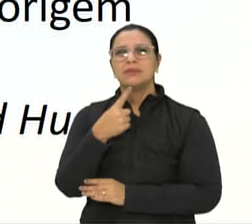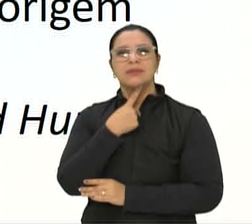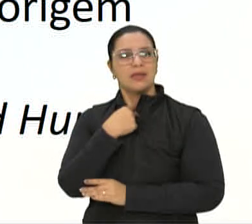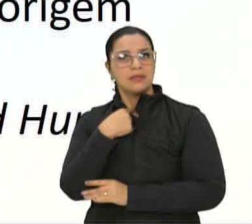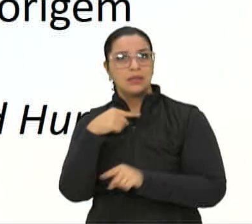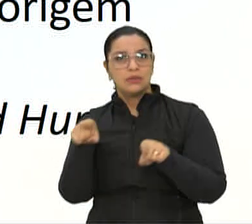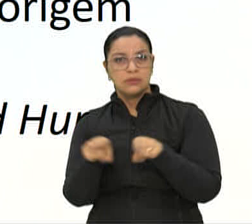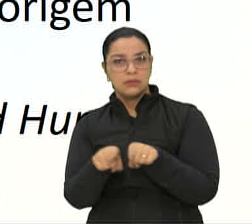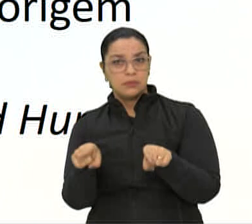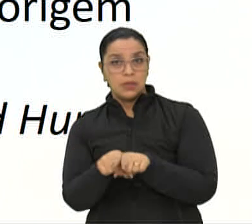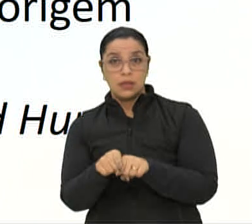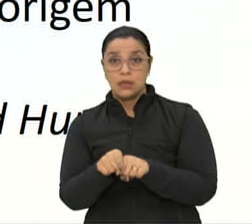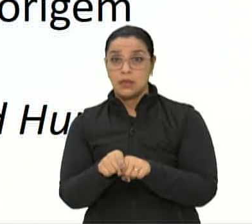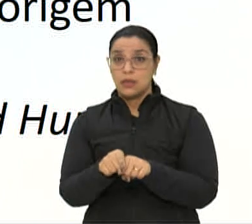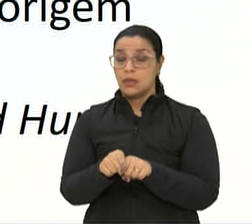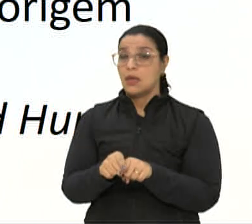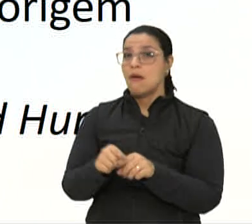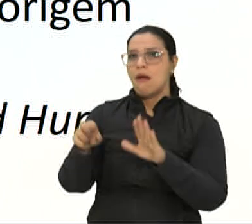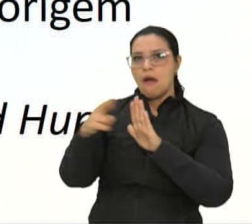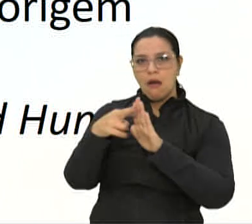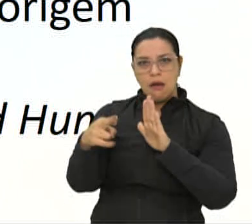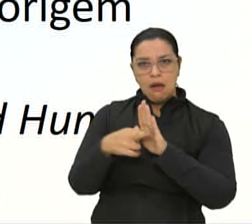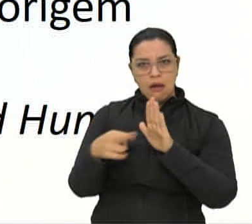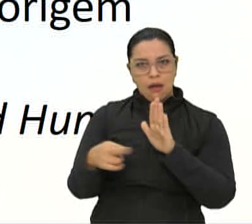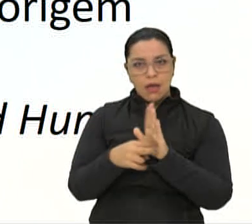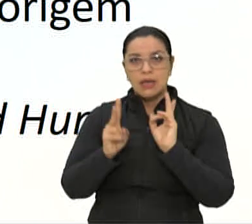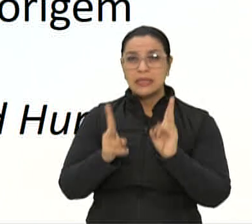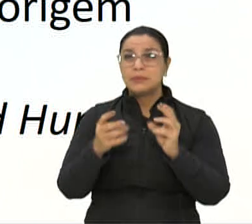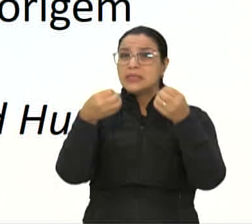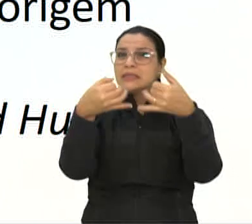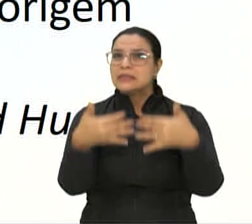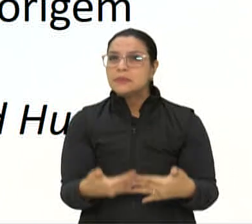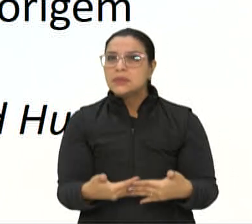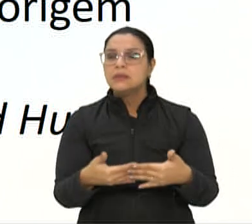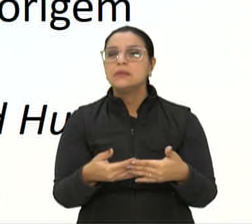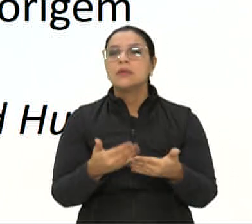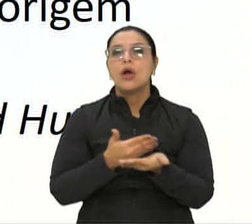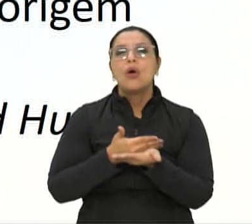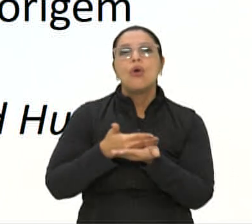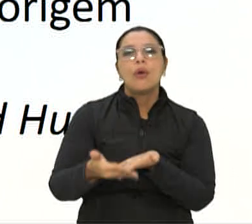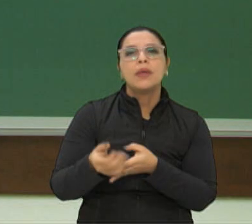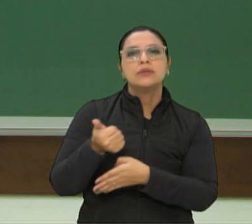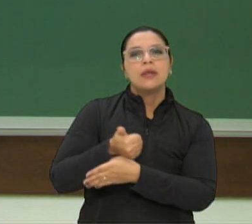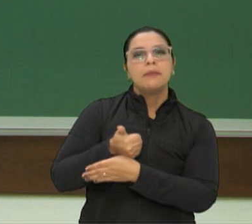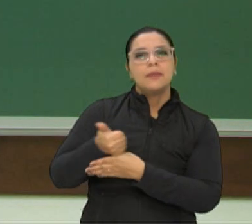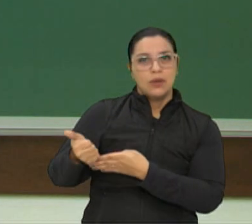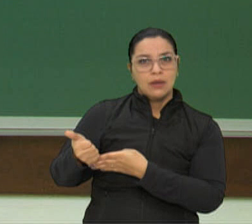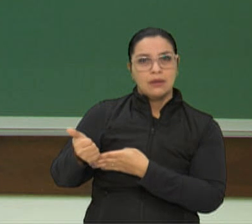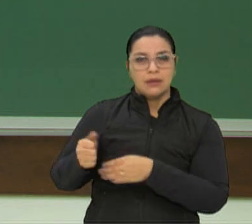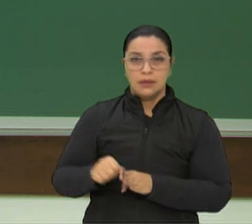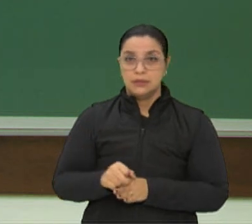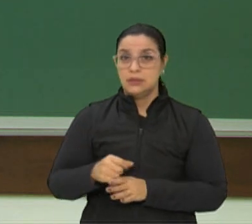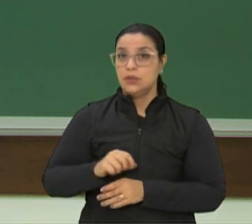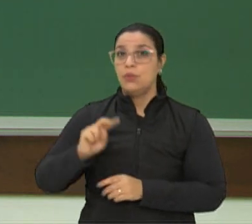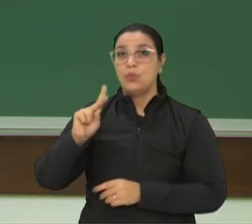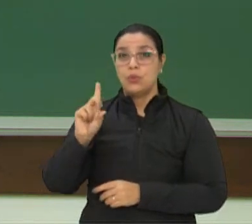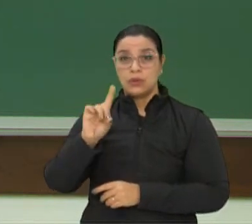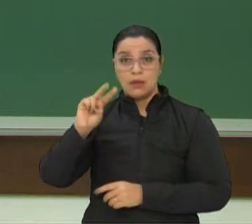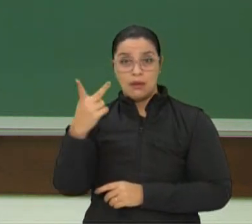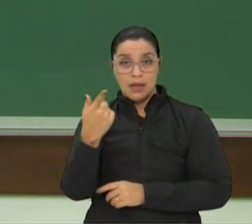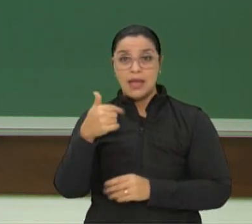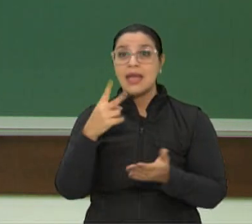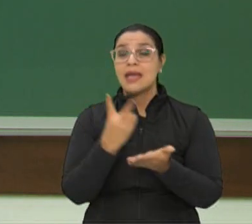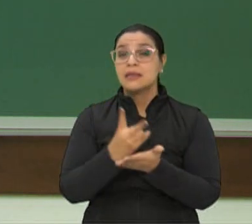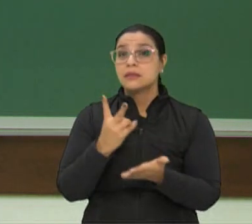Eis um princípio que, em boa medida, explica a origem da moralidade. Ou seja, para o Hillman, a moral é o